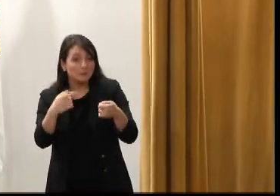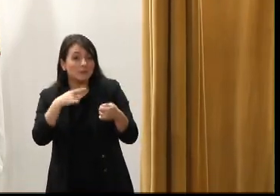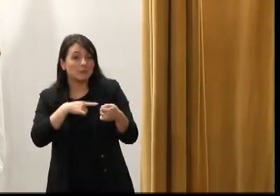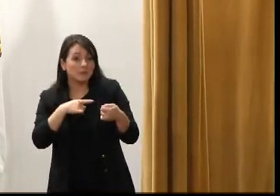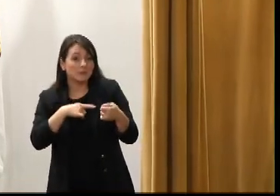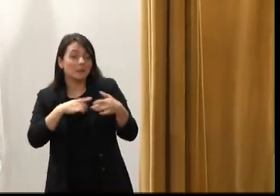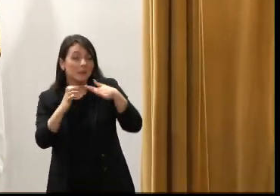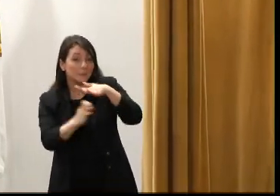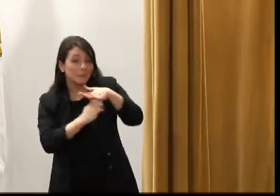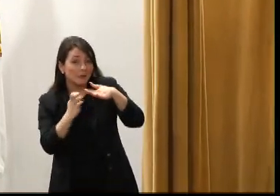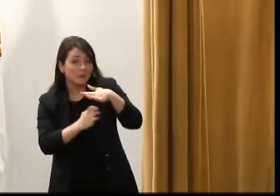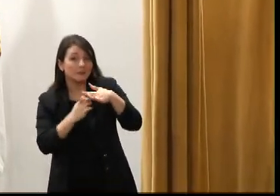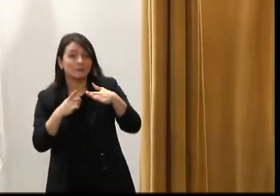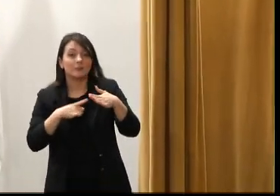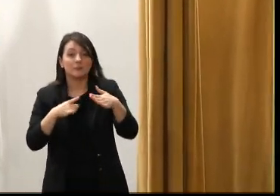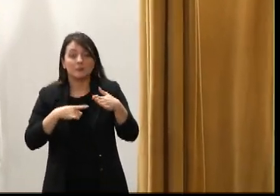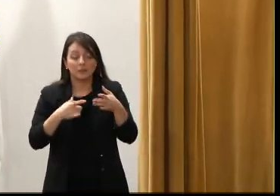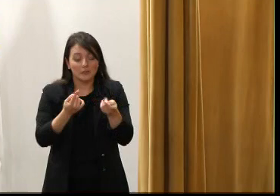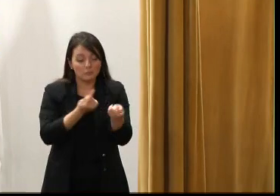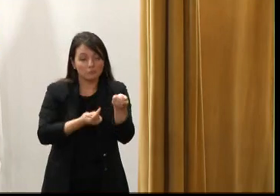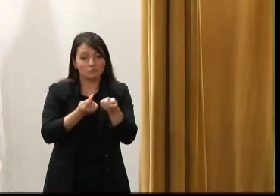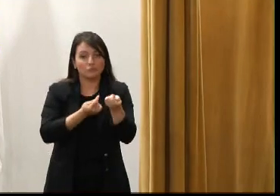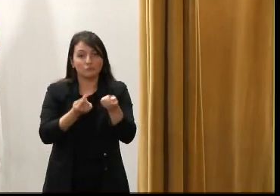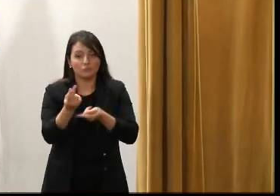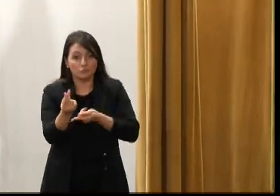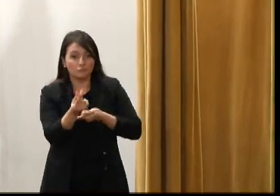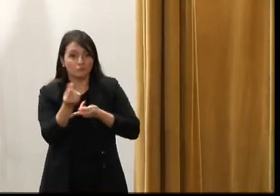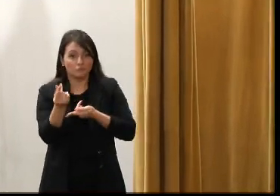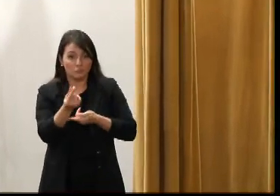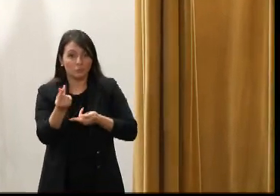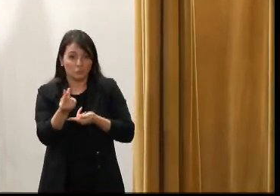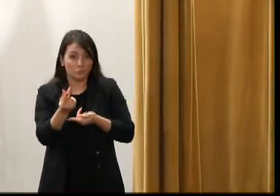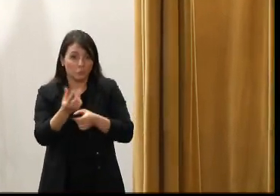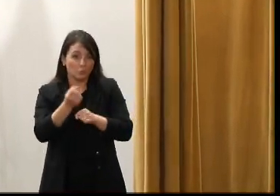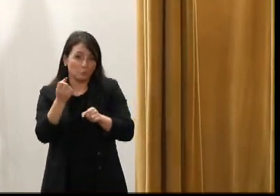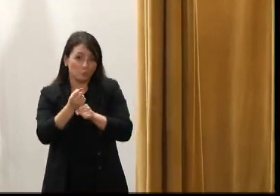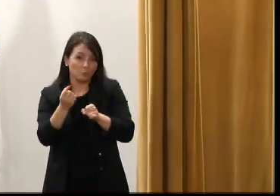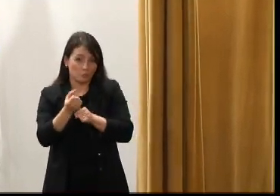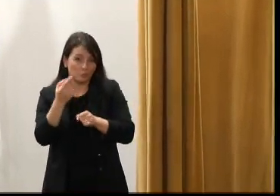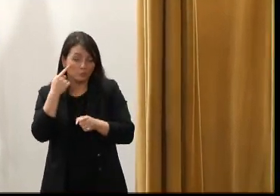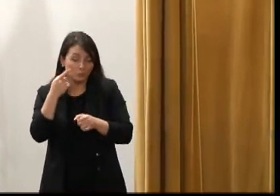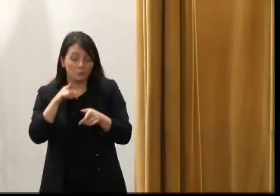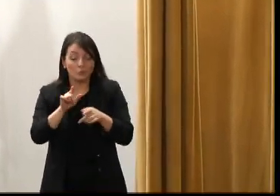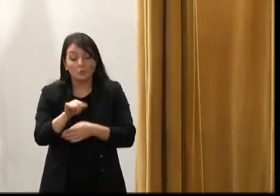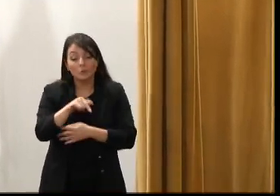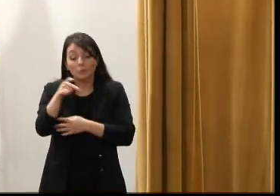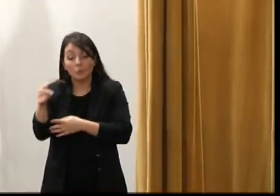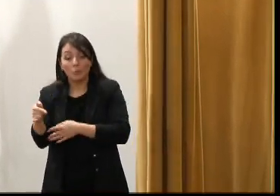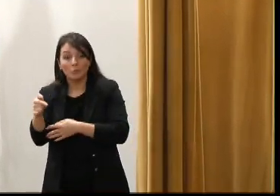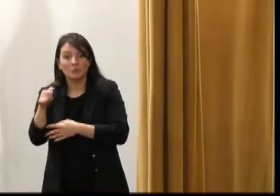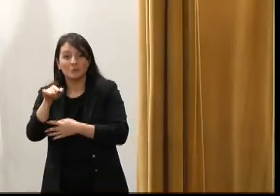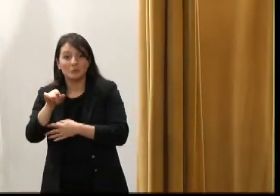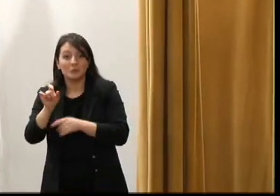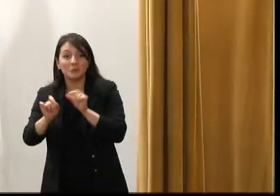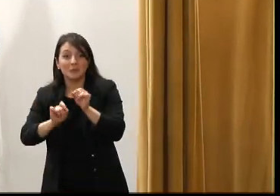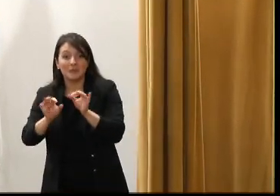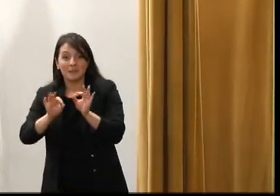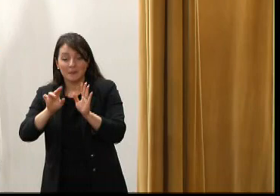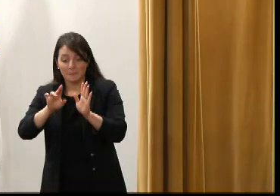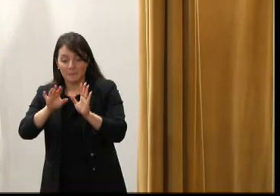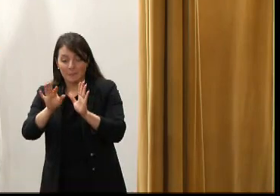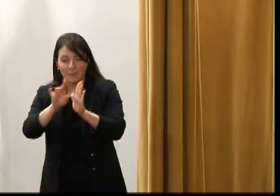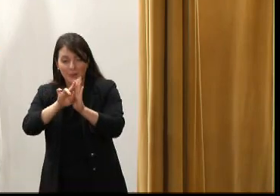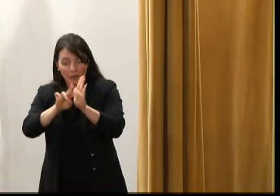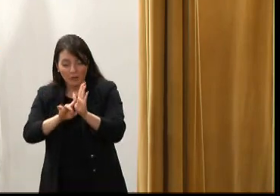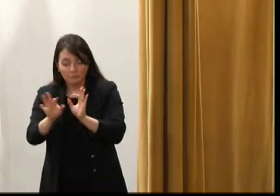mercado, que têm viabilidade econômica para a urbanização. De outro lado, a regulação pública,